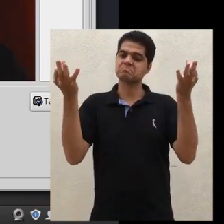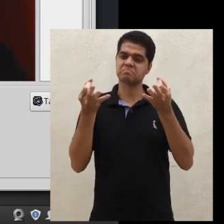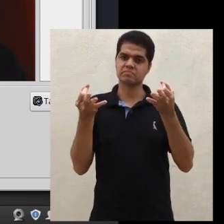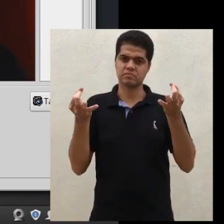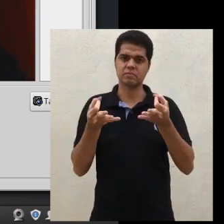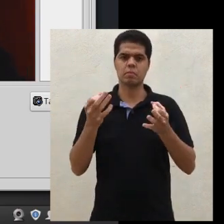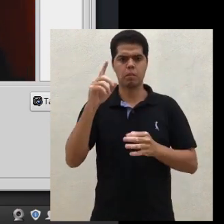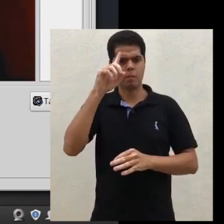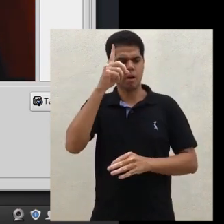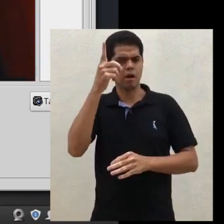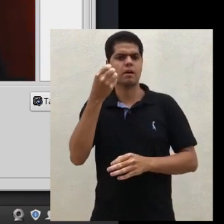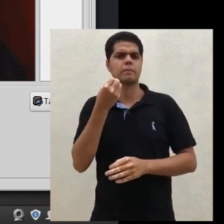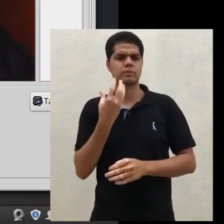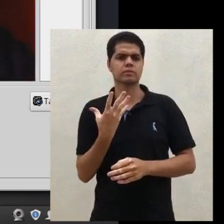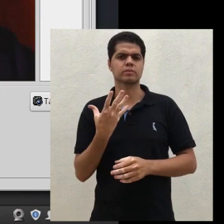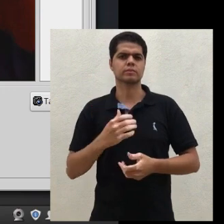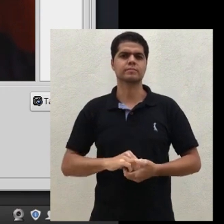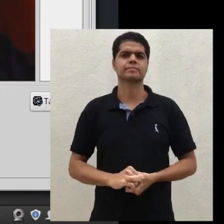muito boa, tá?